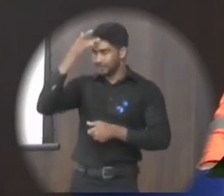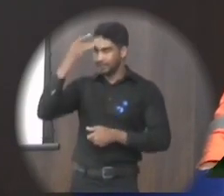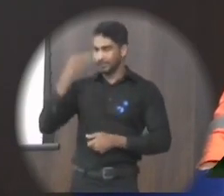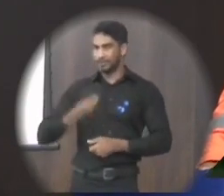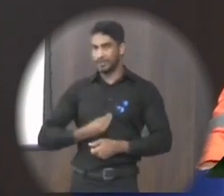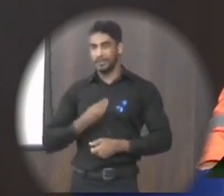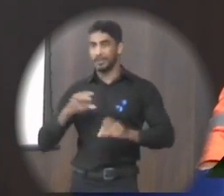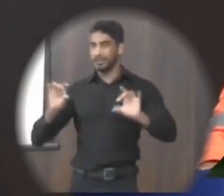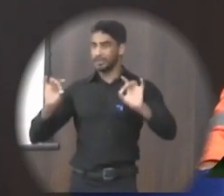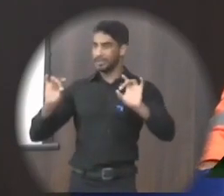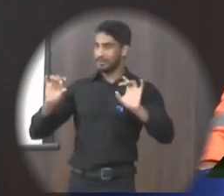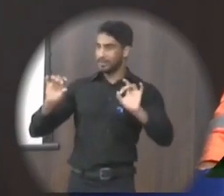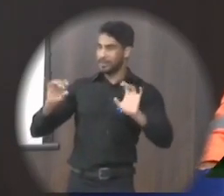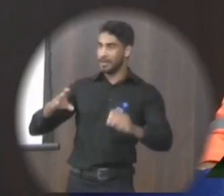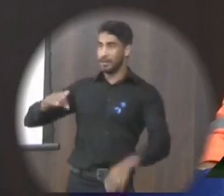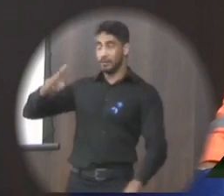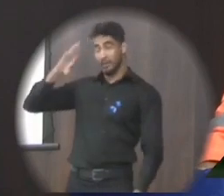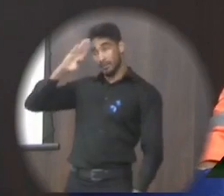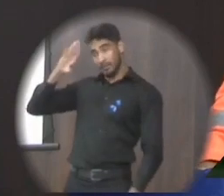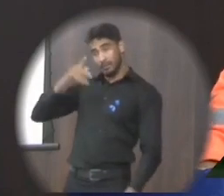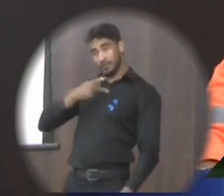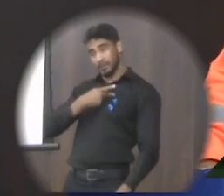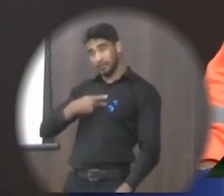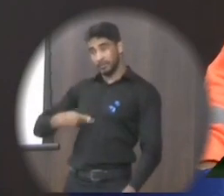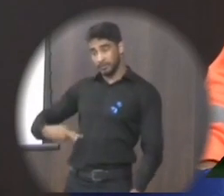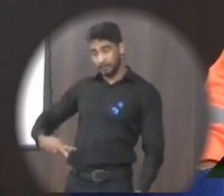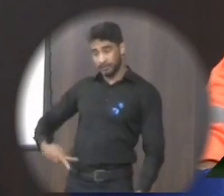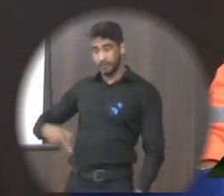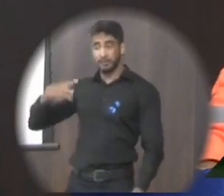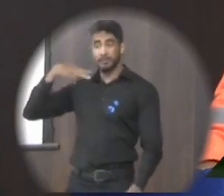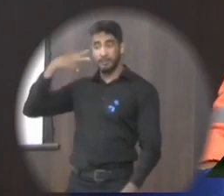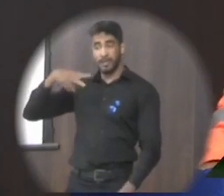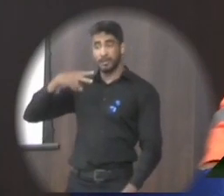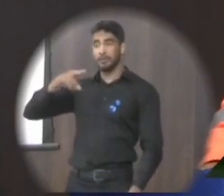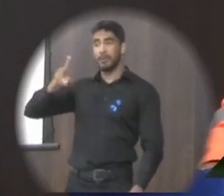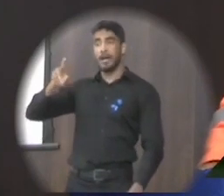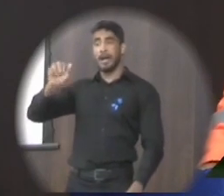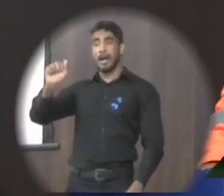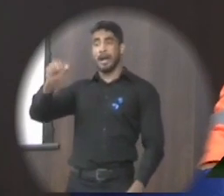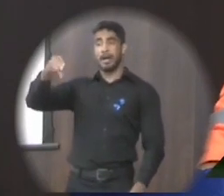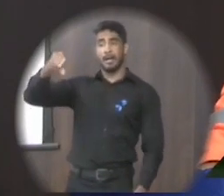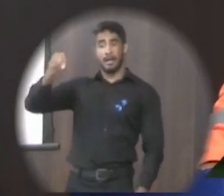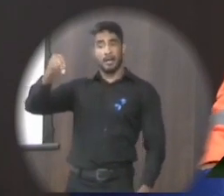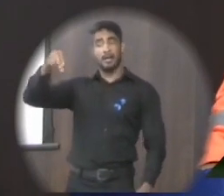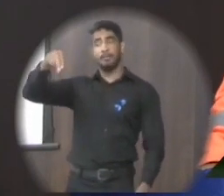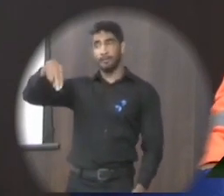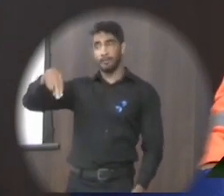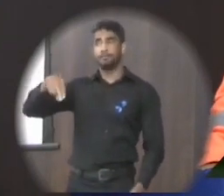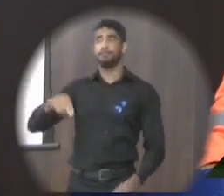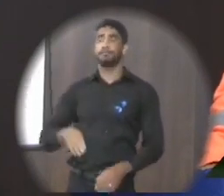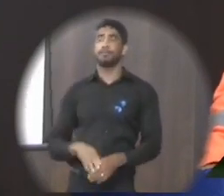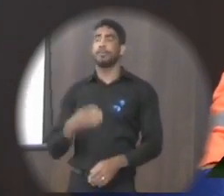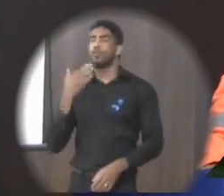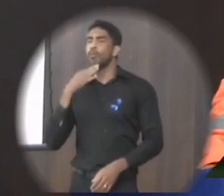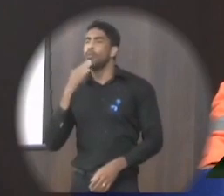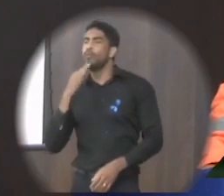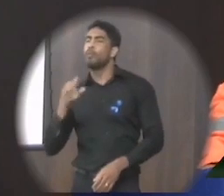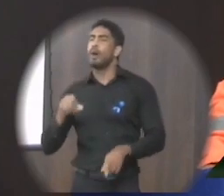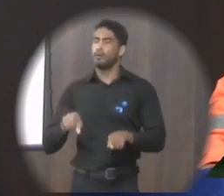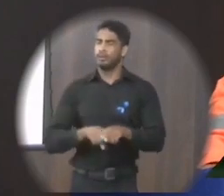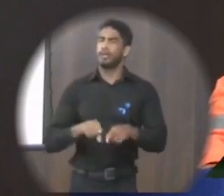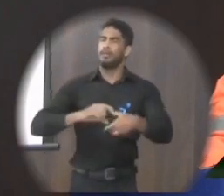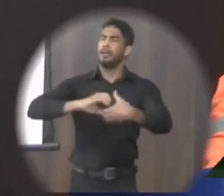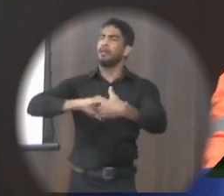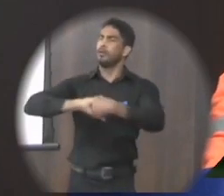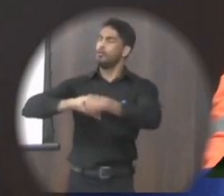especial ao excelentíssimo senhor vereador Ramon Alexandre, tá? No qual eu saúdo